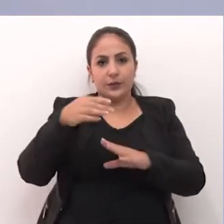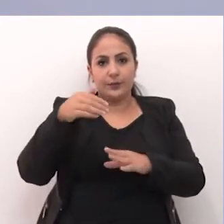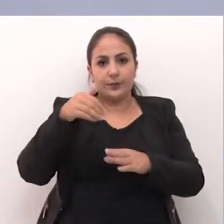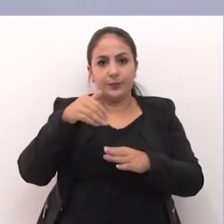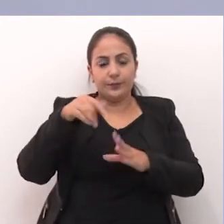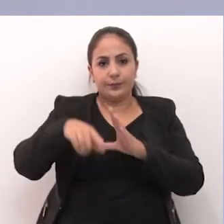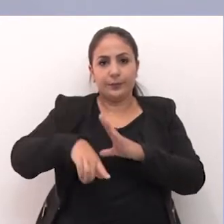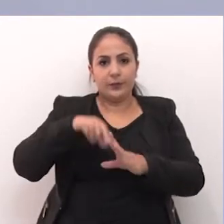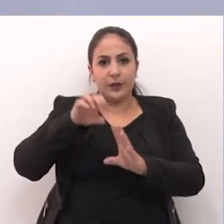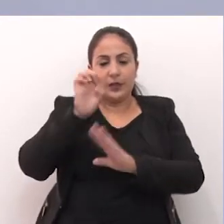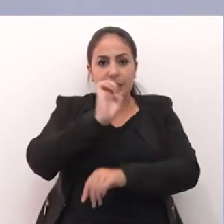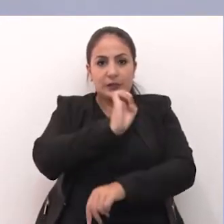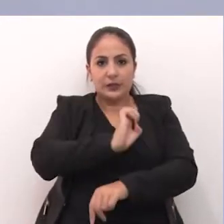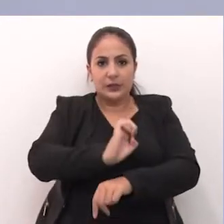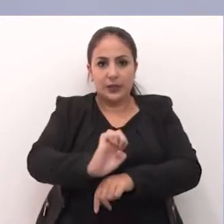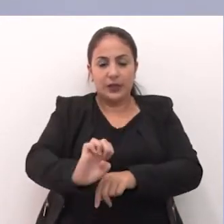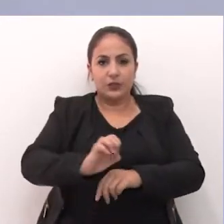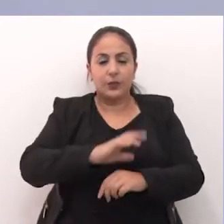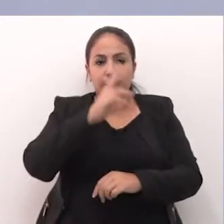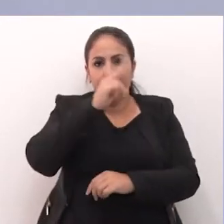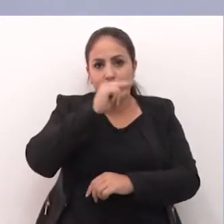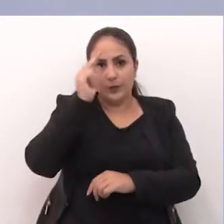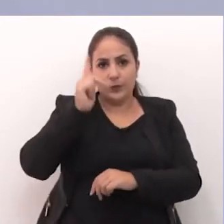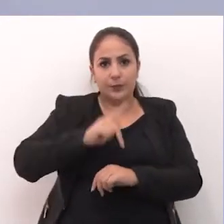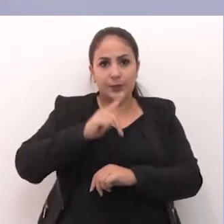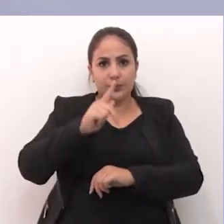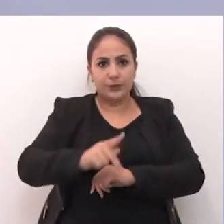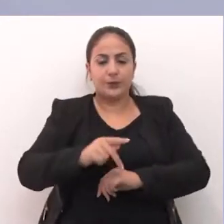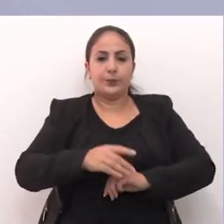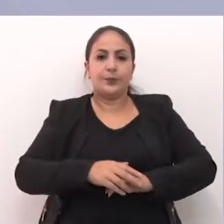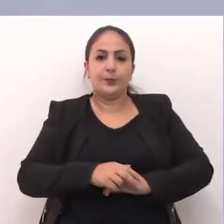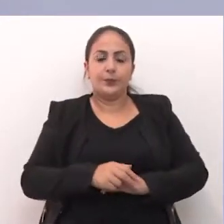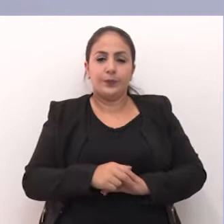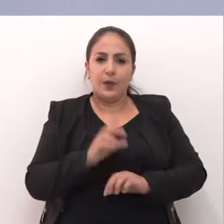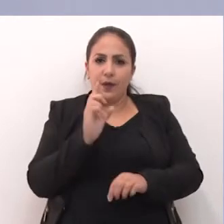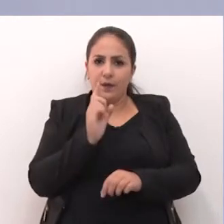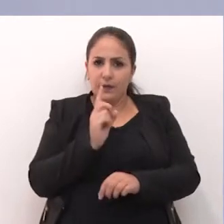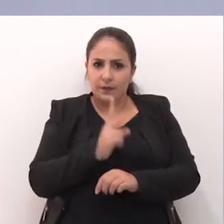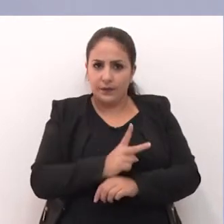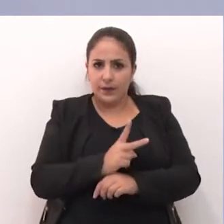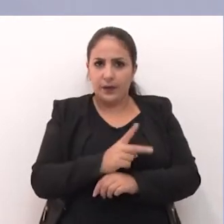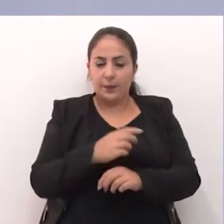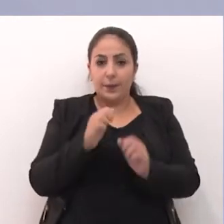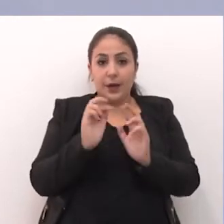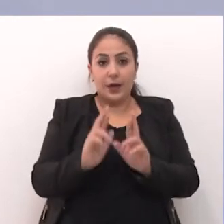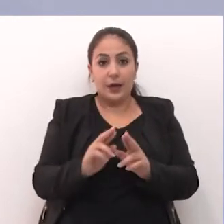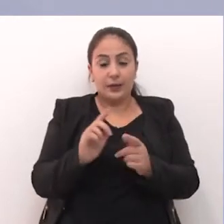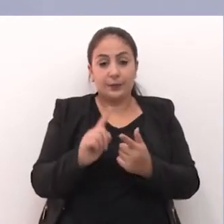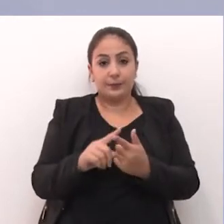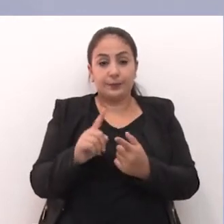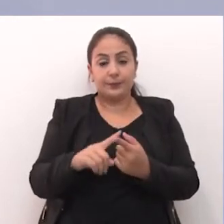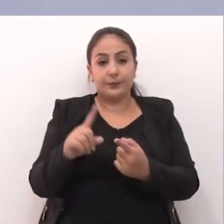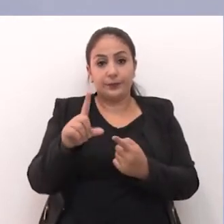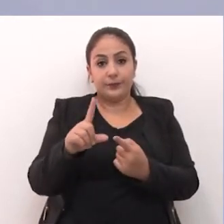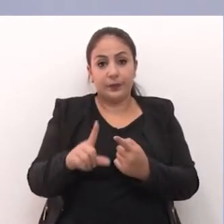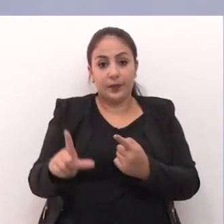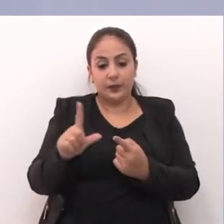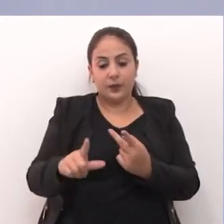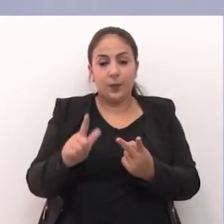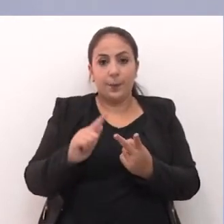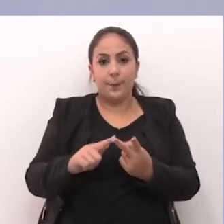processo seletivo de estagiários para a Prefeitura de Passo Fundo. As vagas são para as áreas de